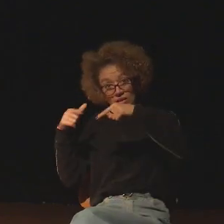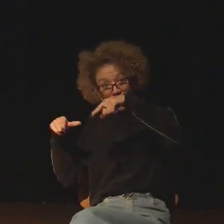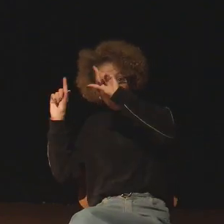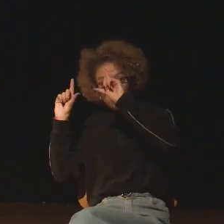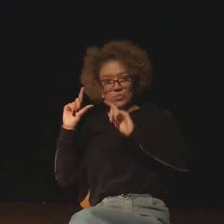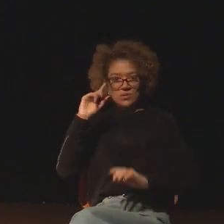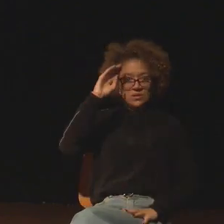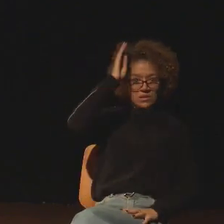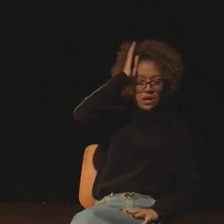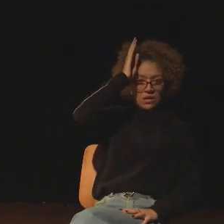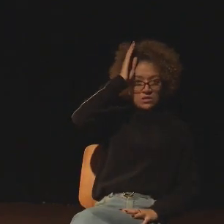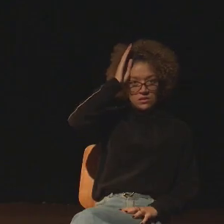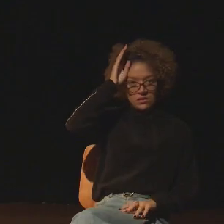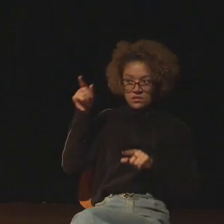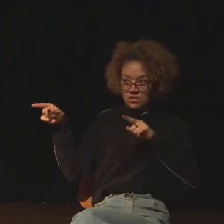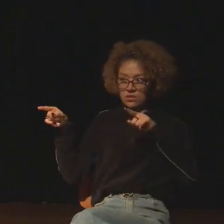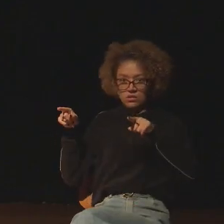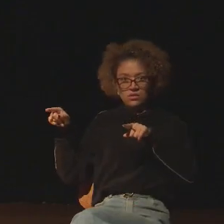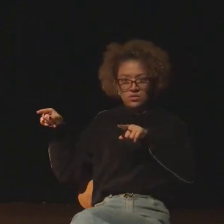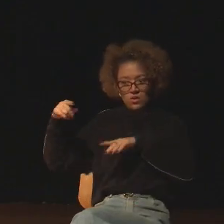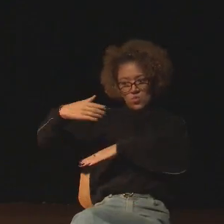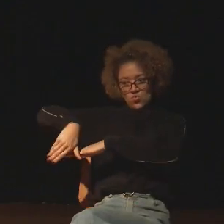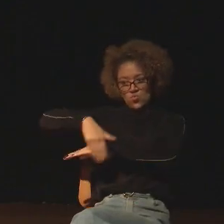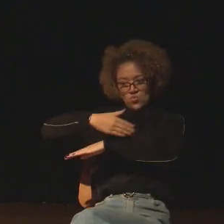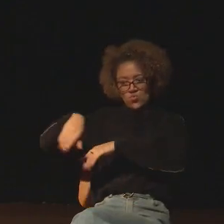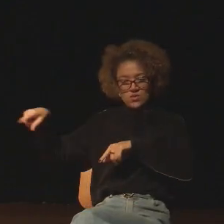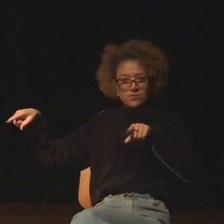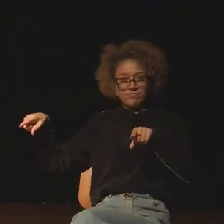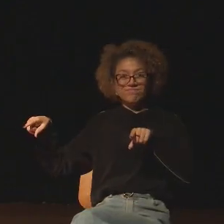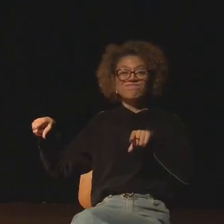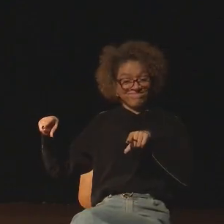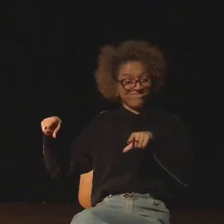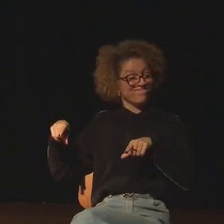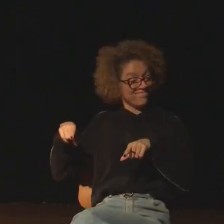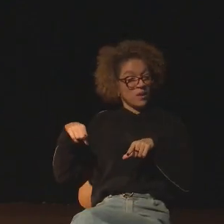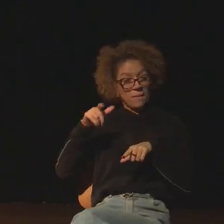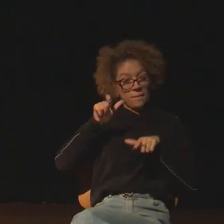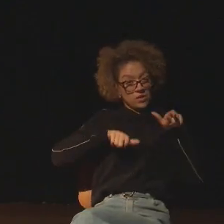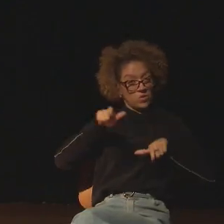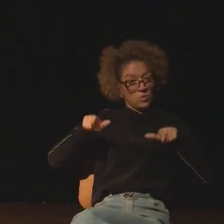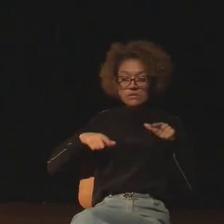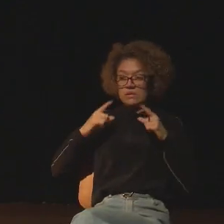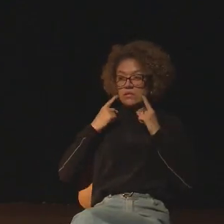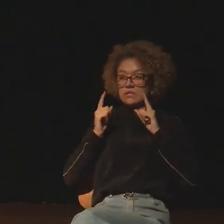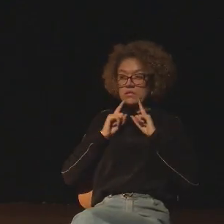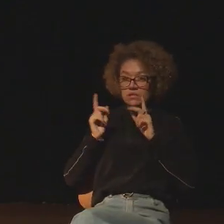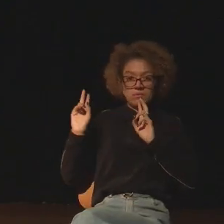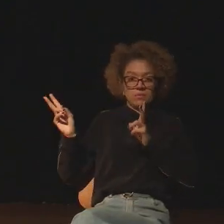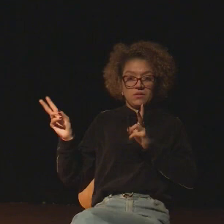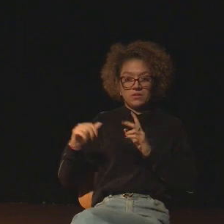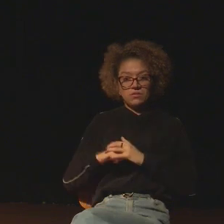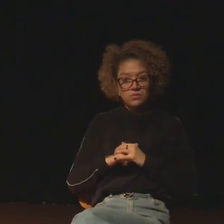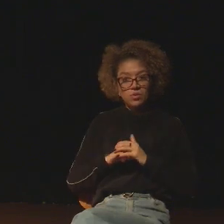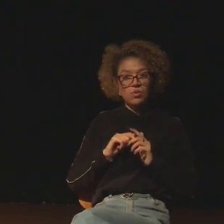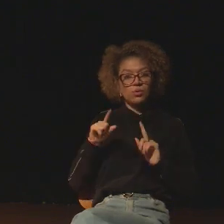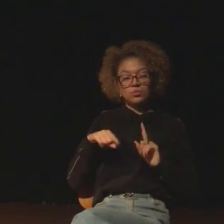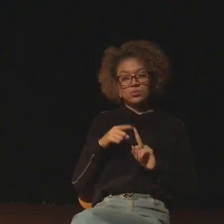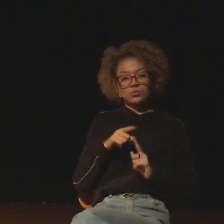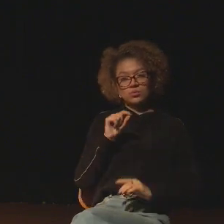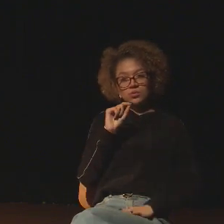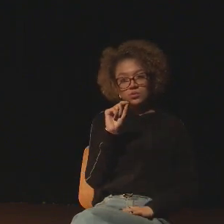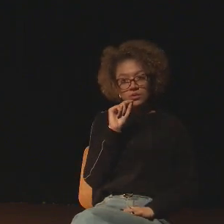também em outros projetos que a gente desenvolveu. E a nossa ideia é fazer esse diálogo com vocês,